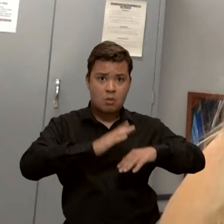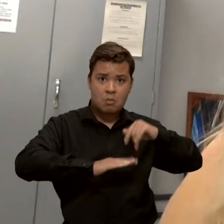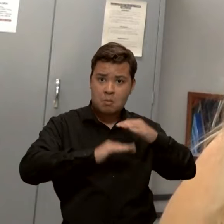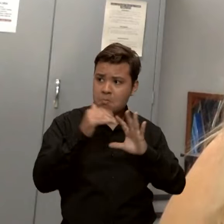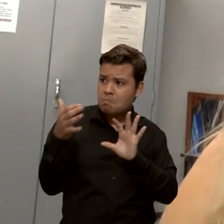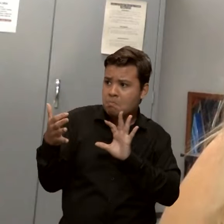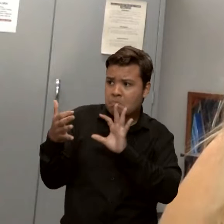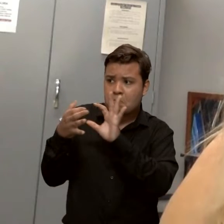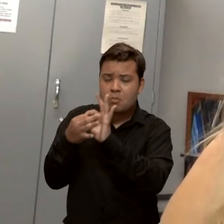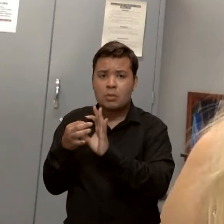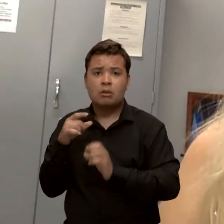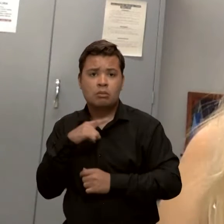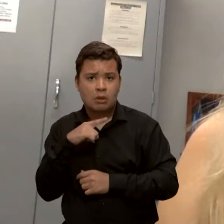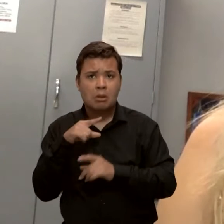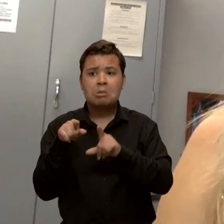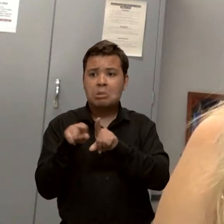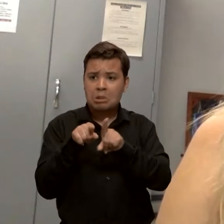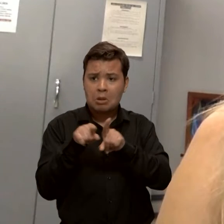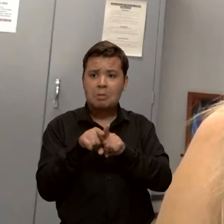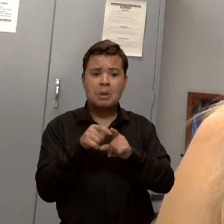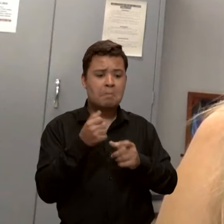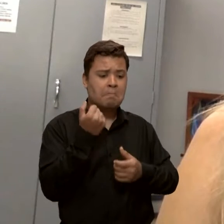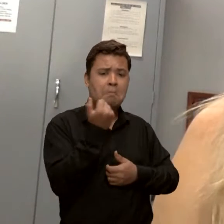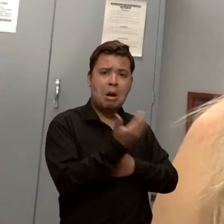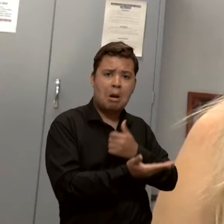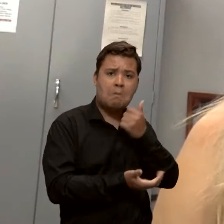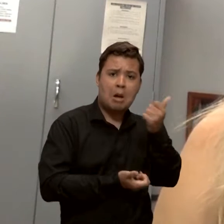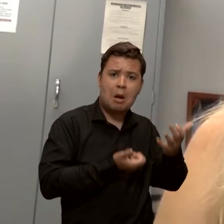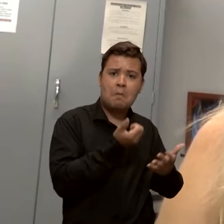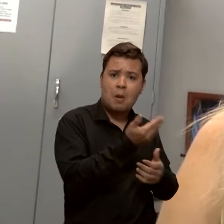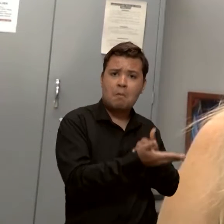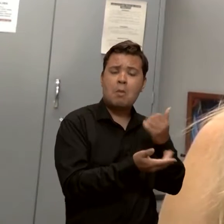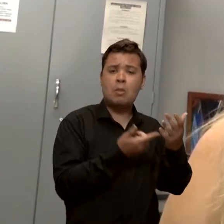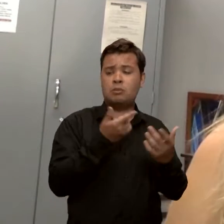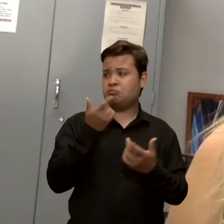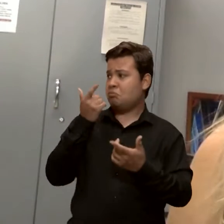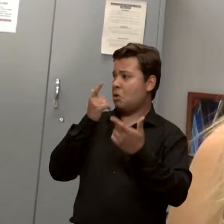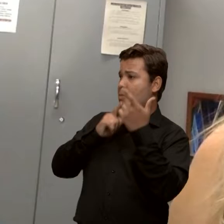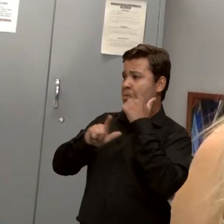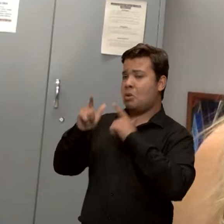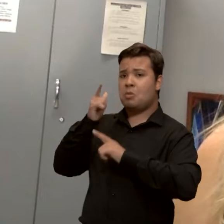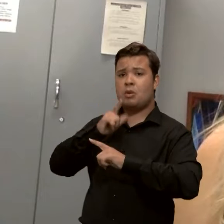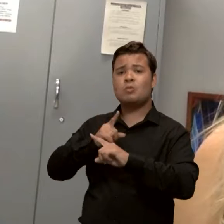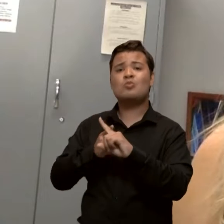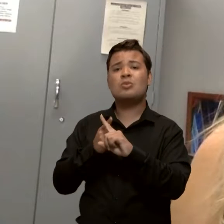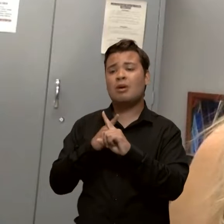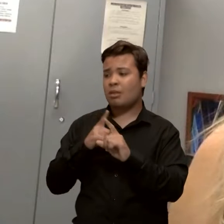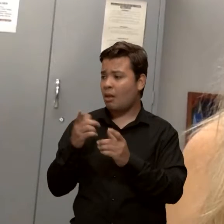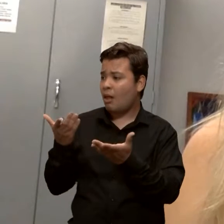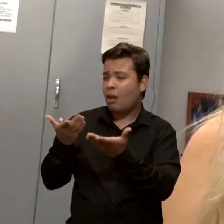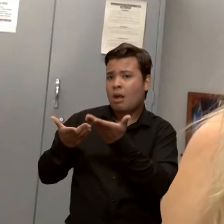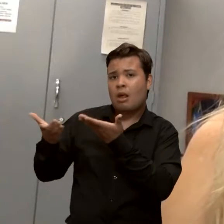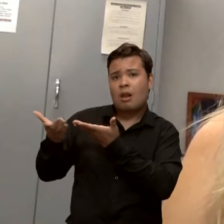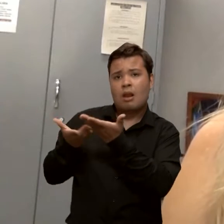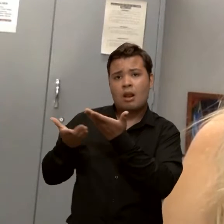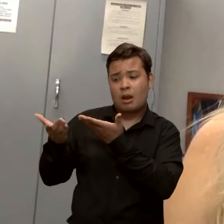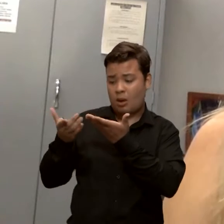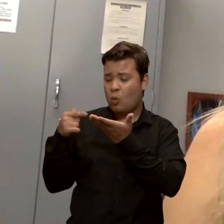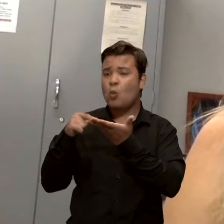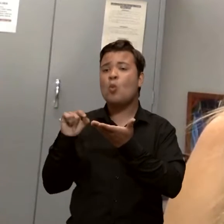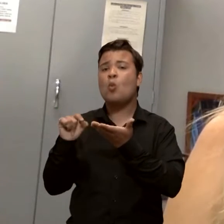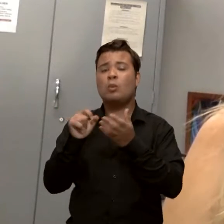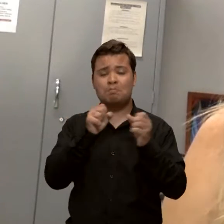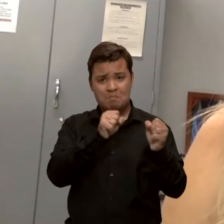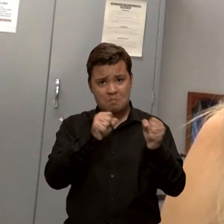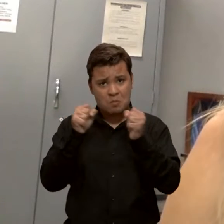ter, né, benesses, usufruir dessa relação, né, com o poder, né? Então a